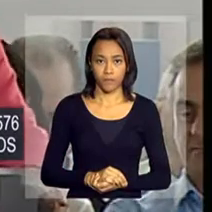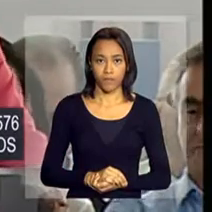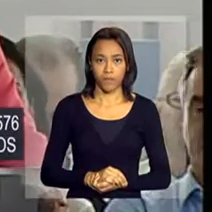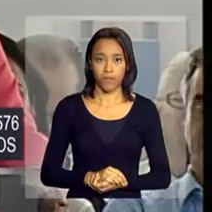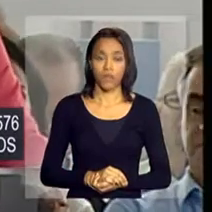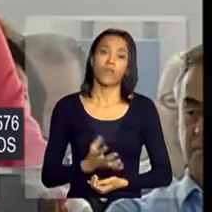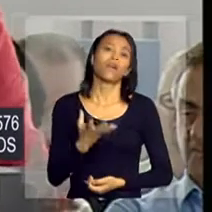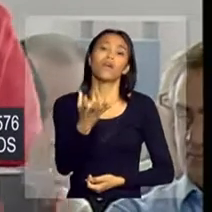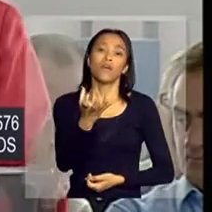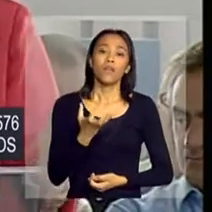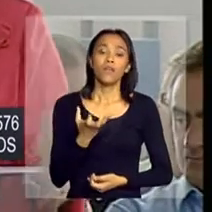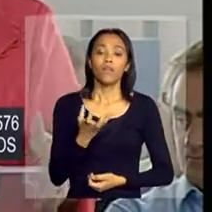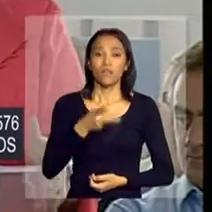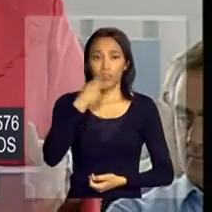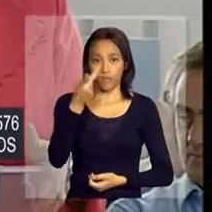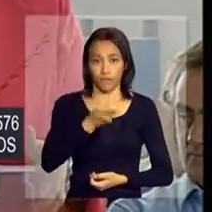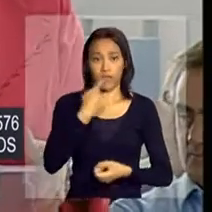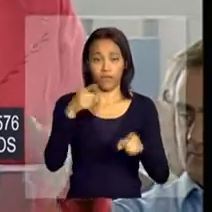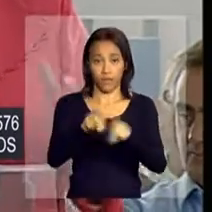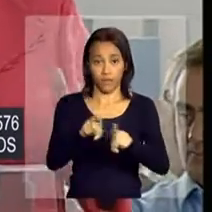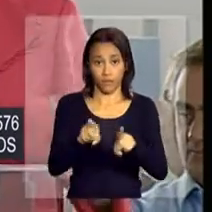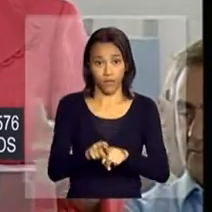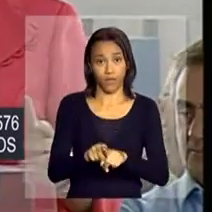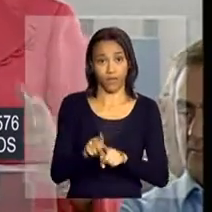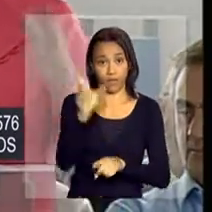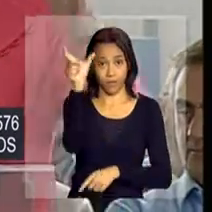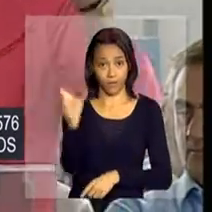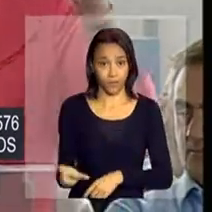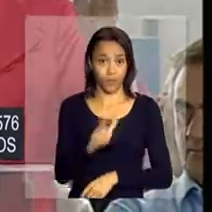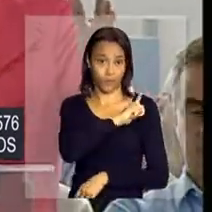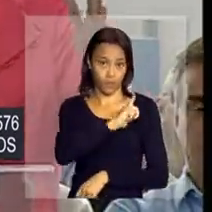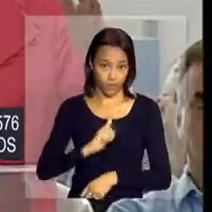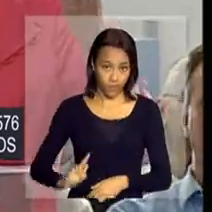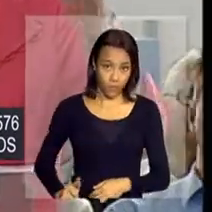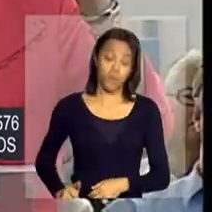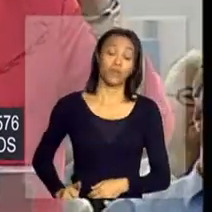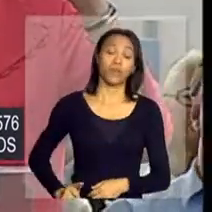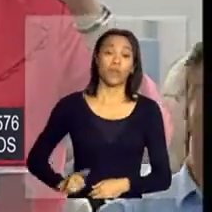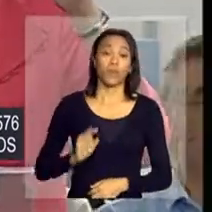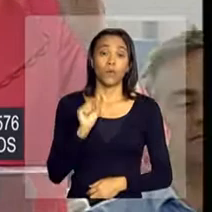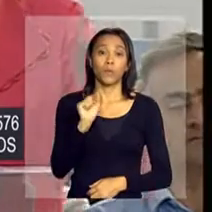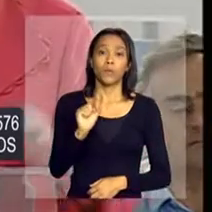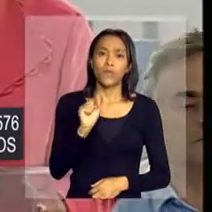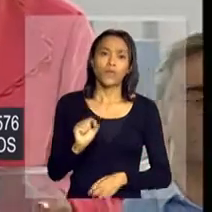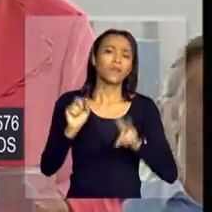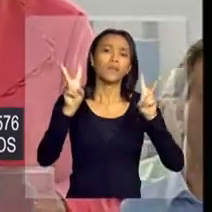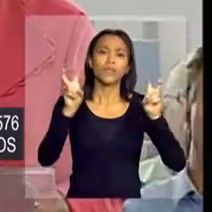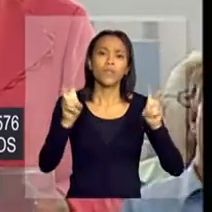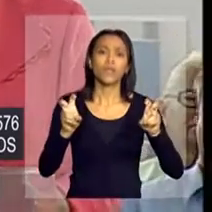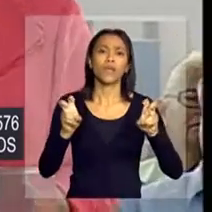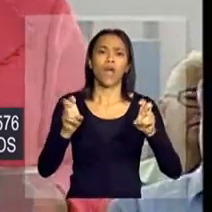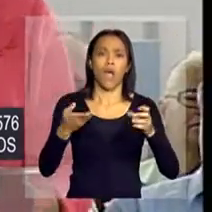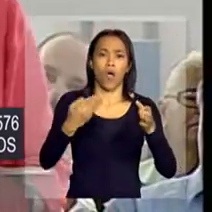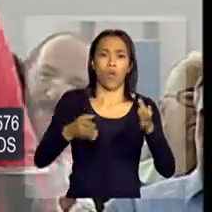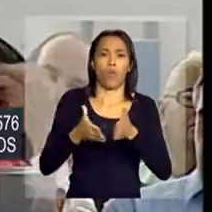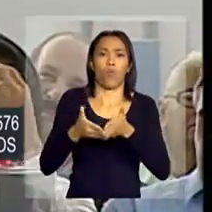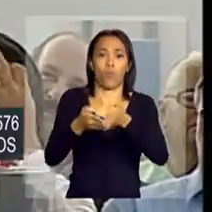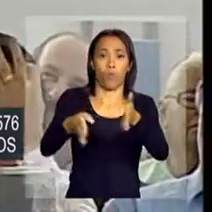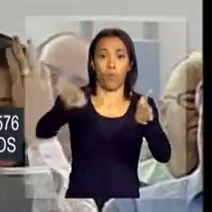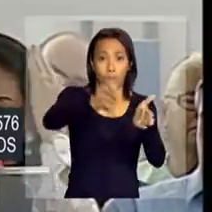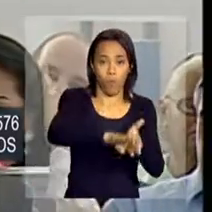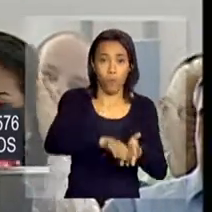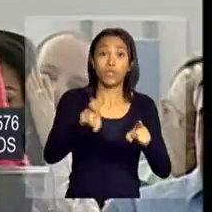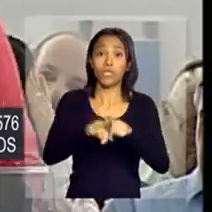Queria dizer também, governador, que no que se refere tanto ao porto de Cabedelo quanto ao